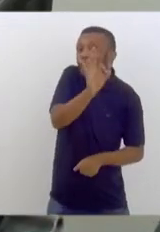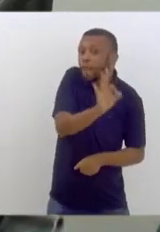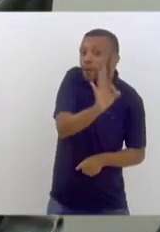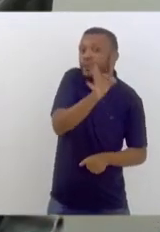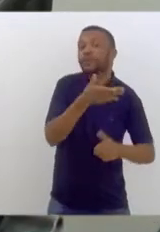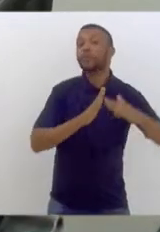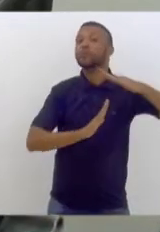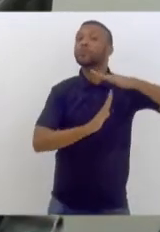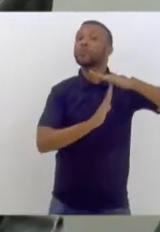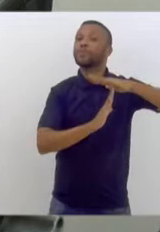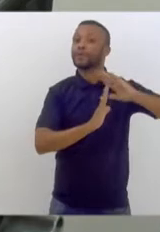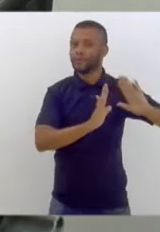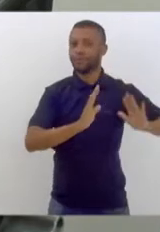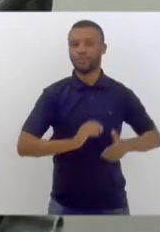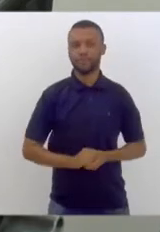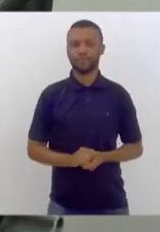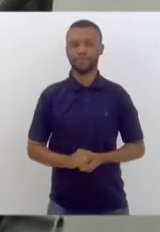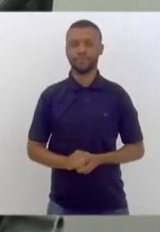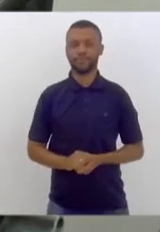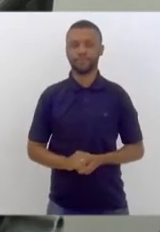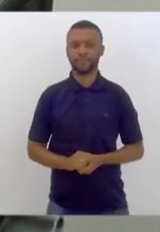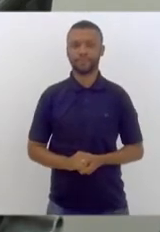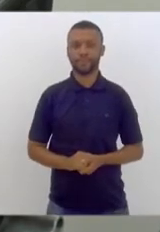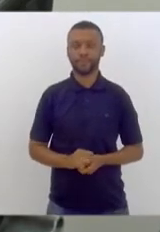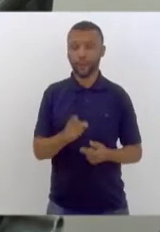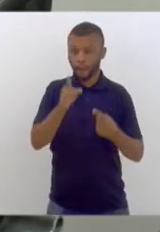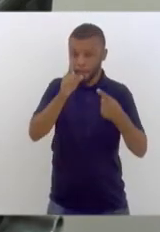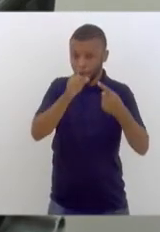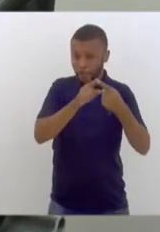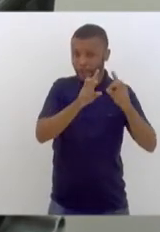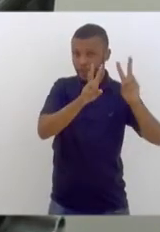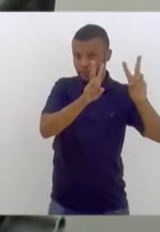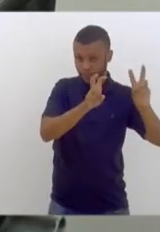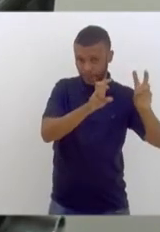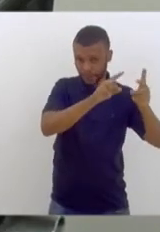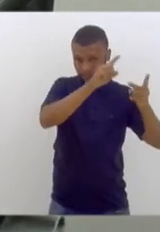mínimo. Então, primeira questão.